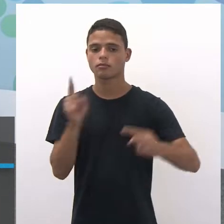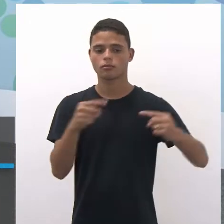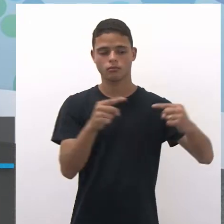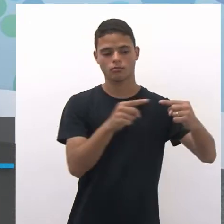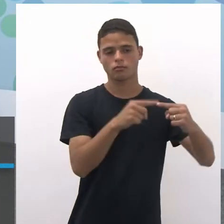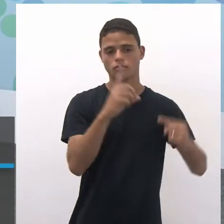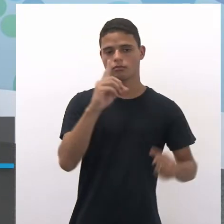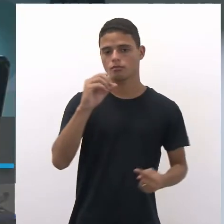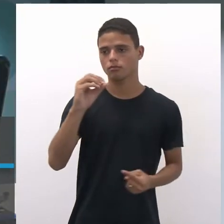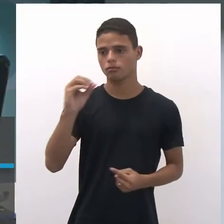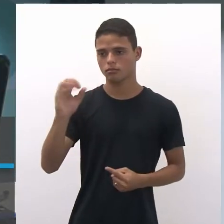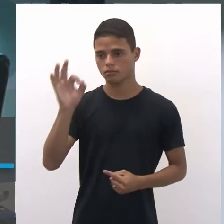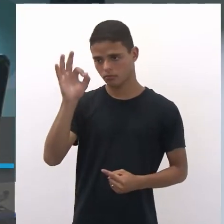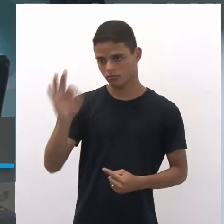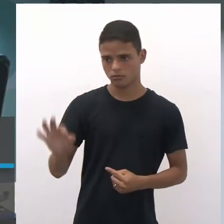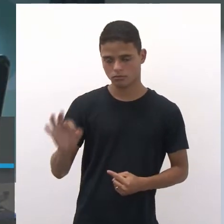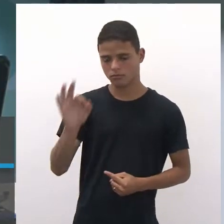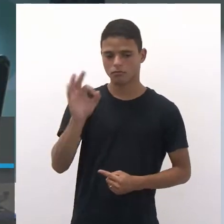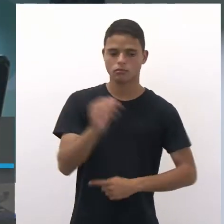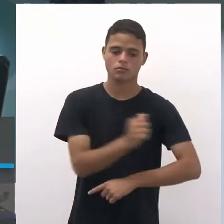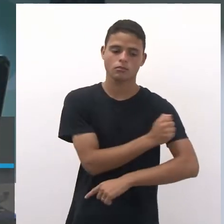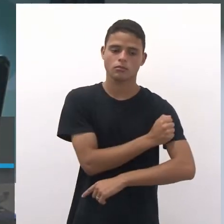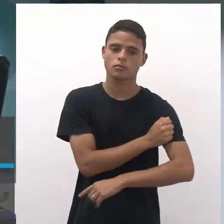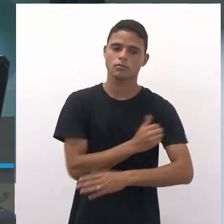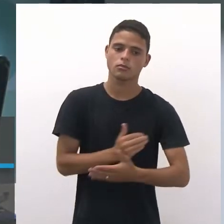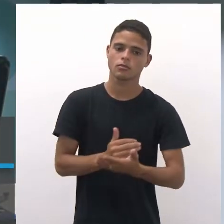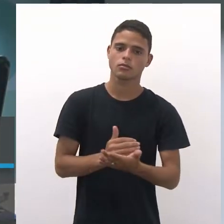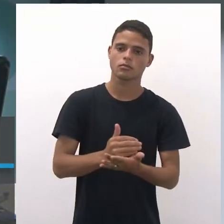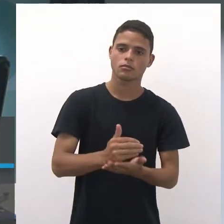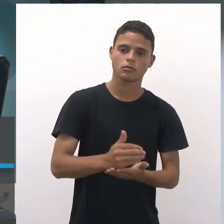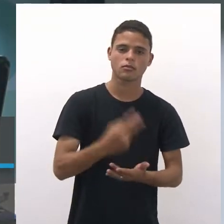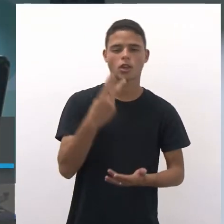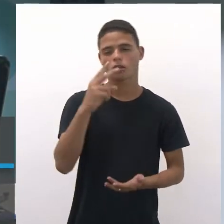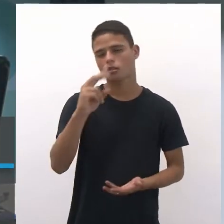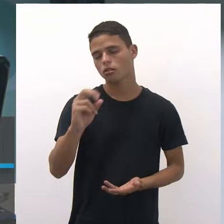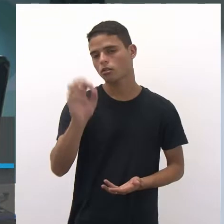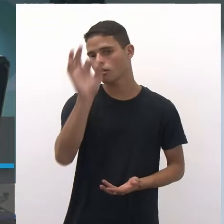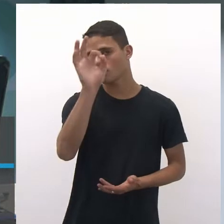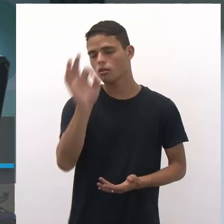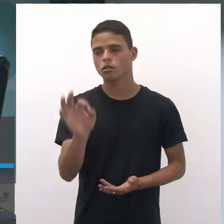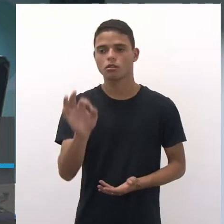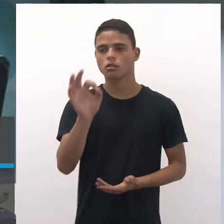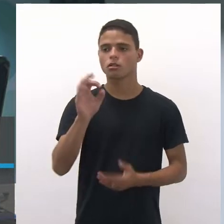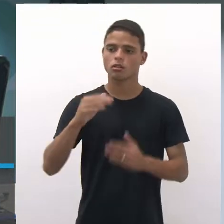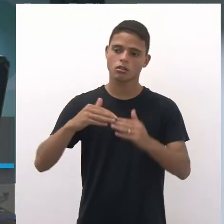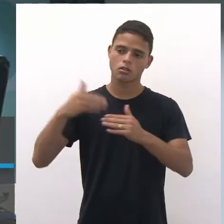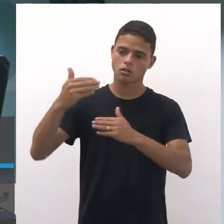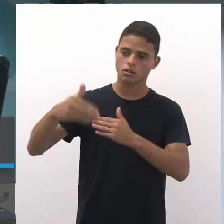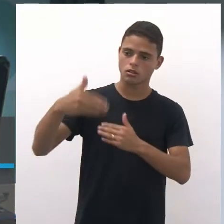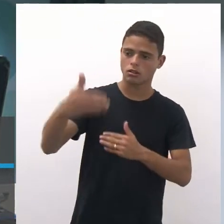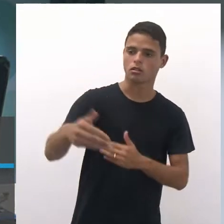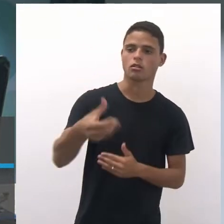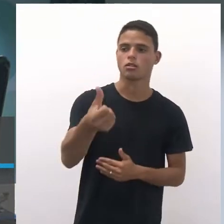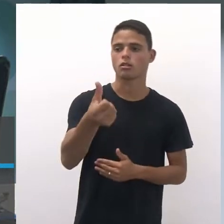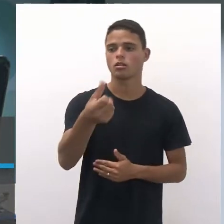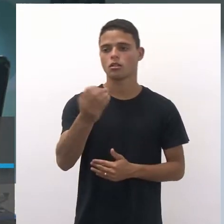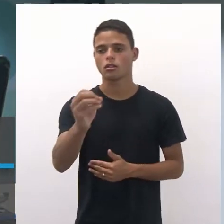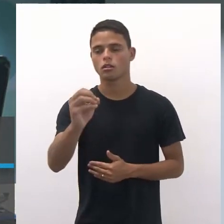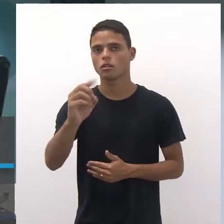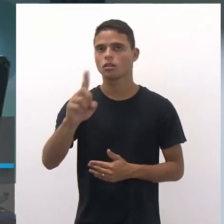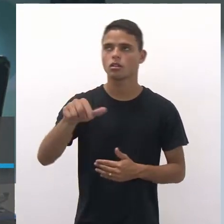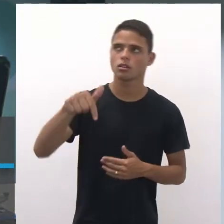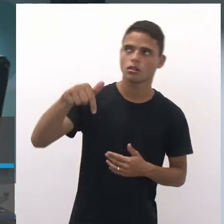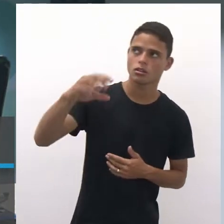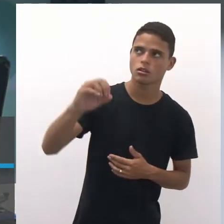dos estudantes, mas a início uns 20%, depois chegou em média de 60% a 70%. Eu dizia